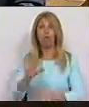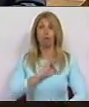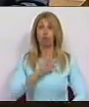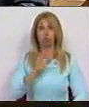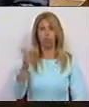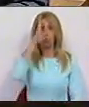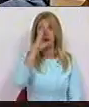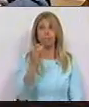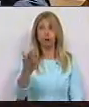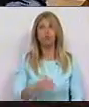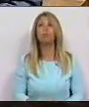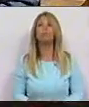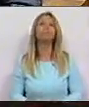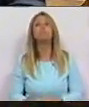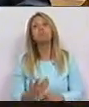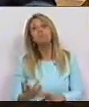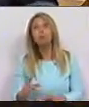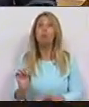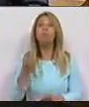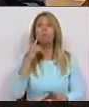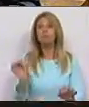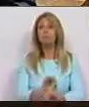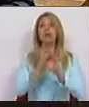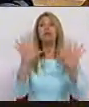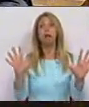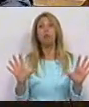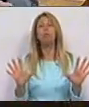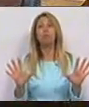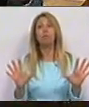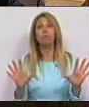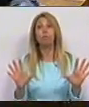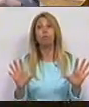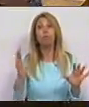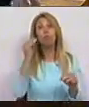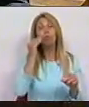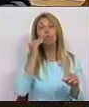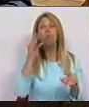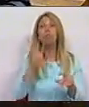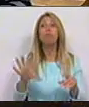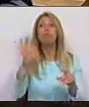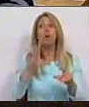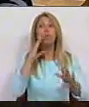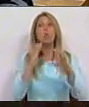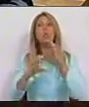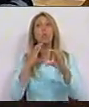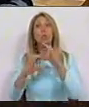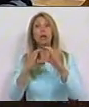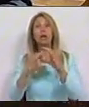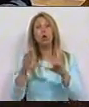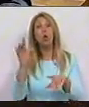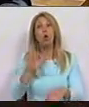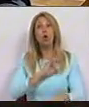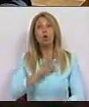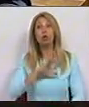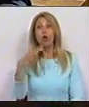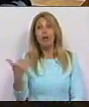Primeiro-Ministro tivesse ficado claro qual tinha sido o meio de telecomunicação ou de comunicação utilizado pelo Sr. Vice-Primeiro-Ministro quando